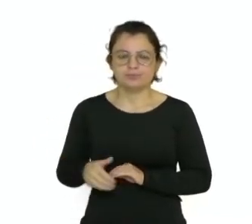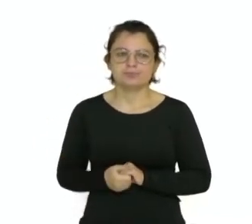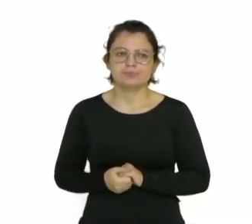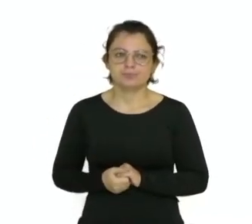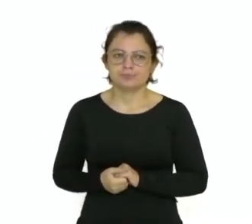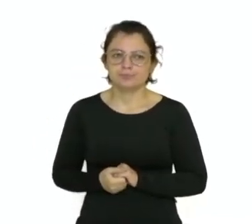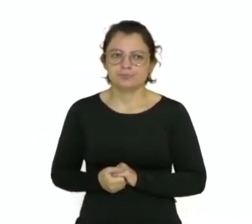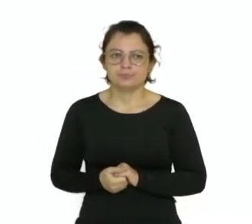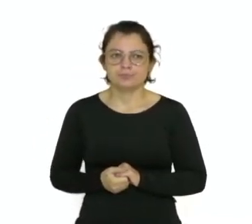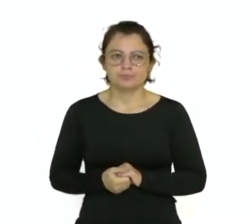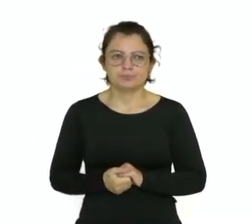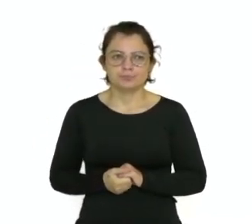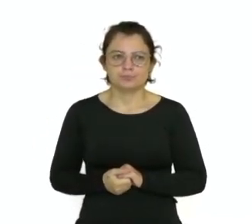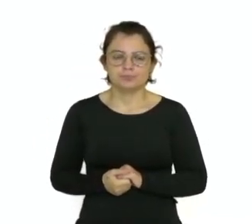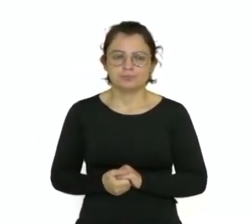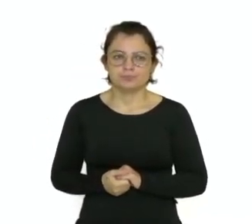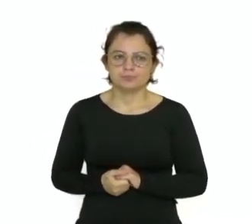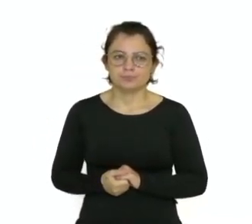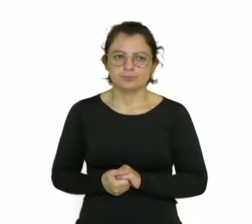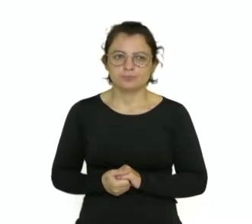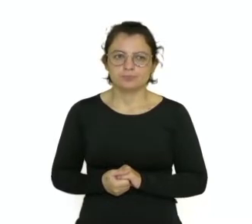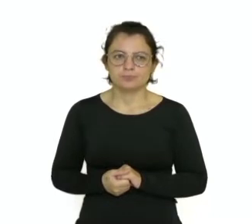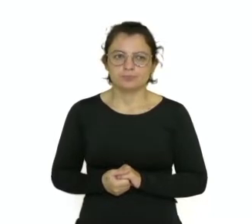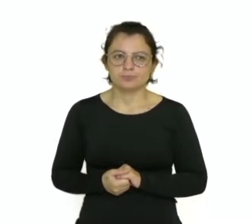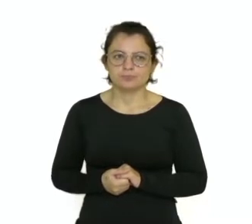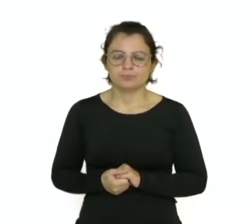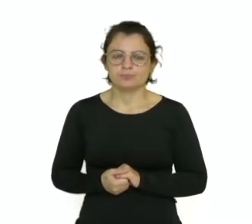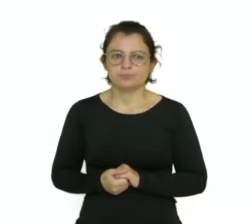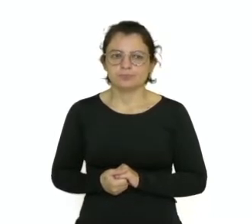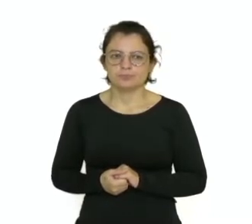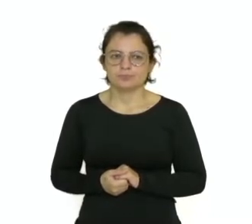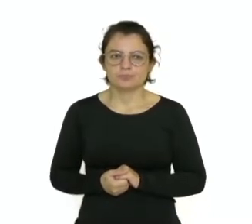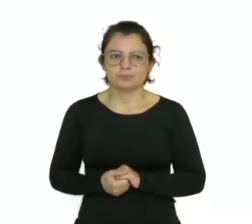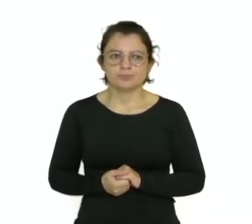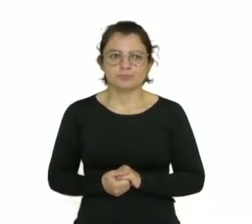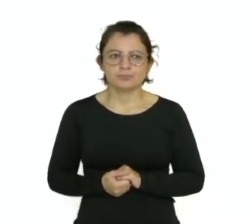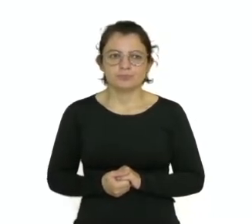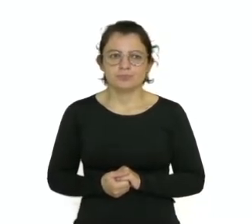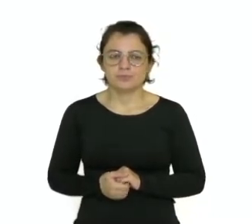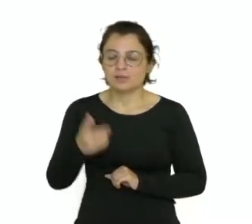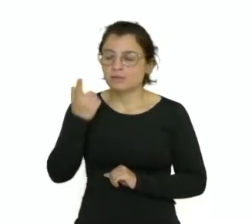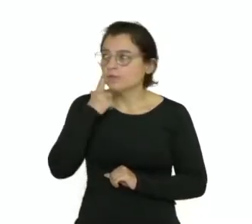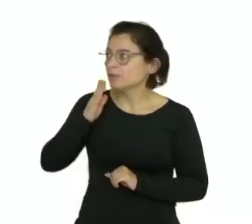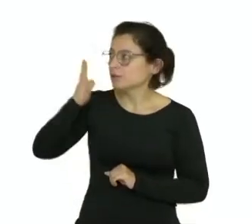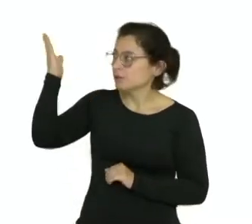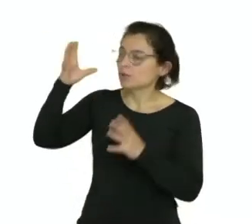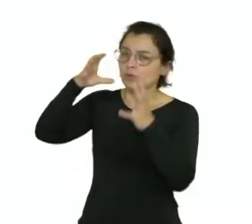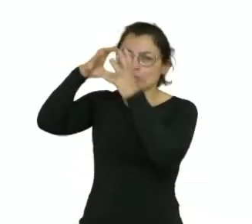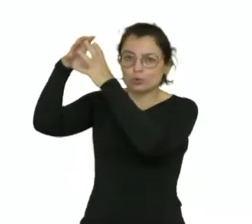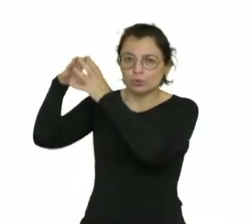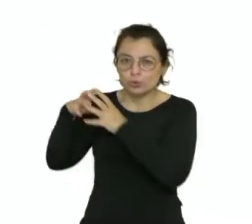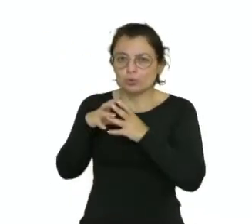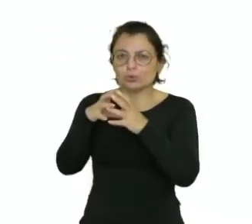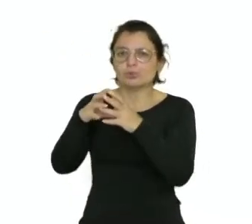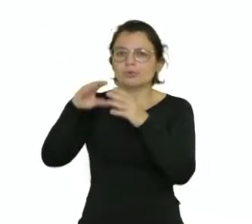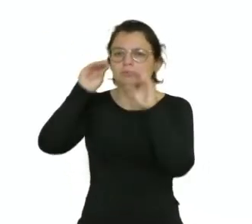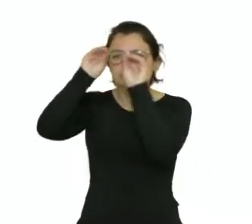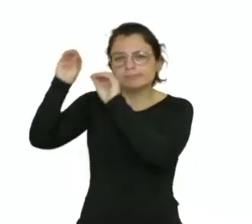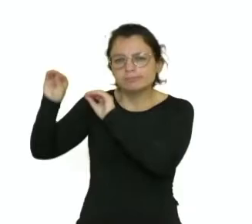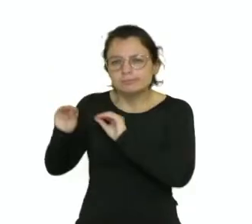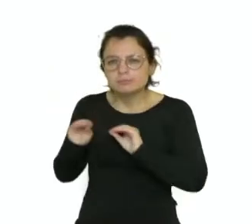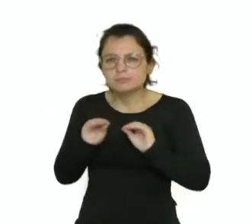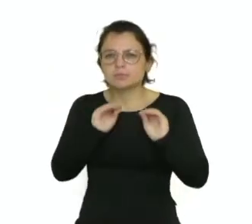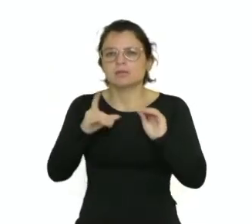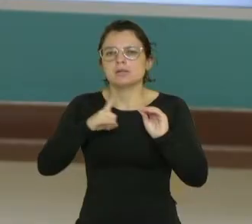Tamoio, Tupiniquim, novamente, perceba, ó, Carijó e Charrua. Então esses grupos, eles foram migrando, foram